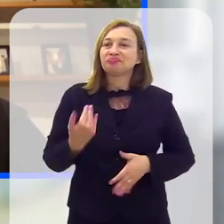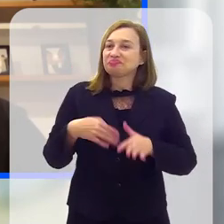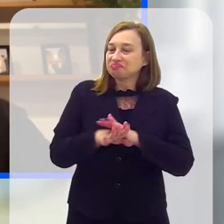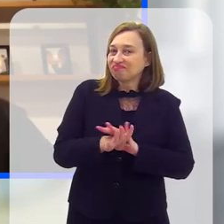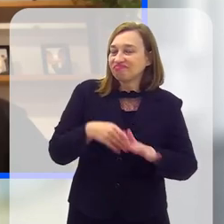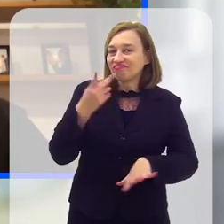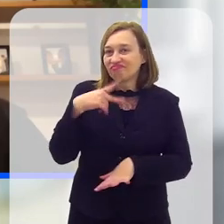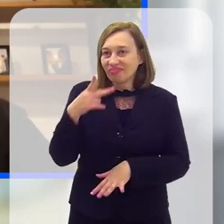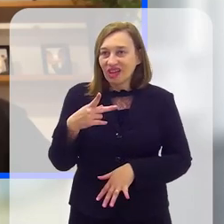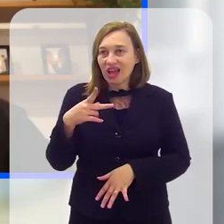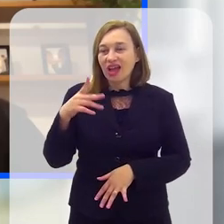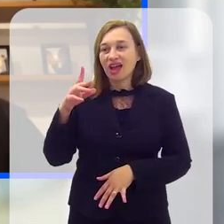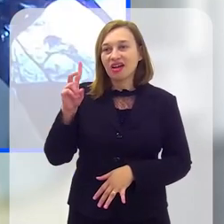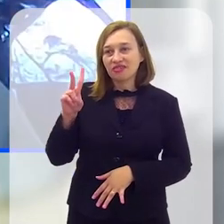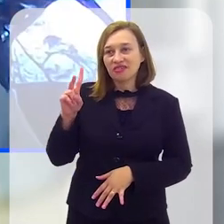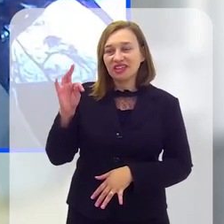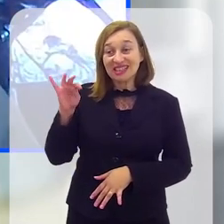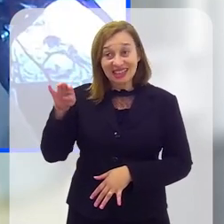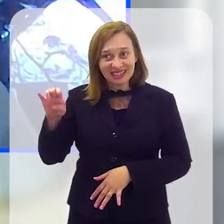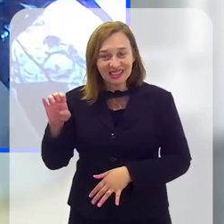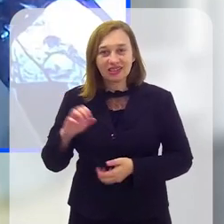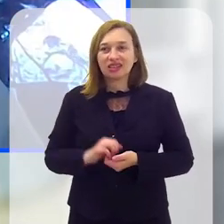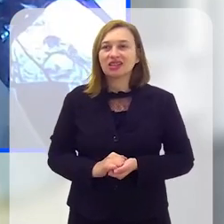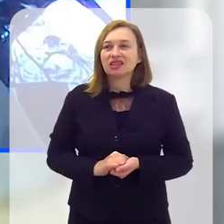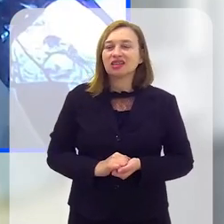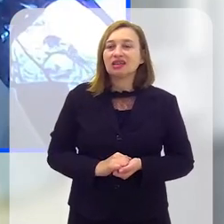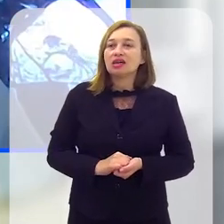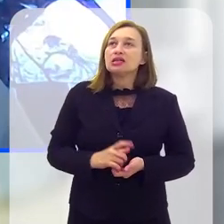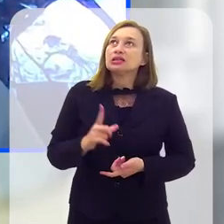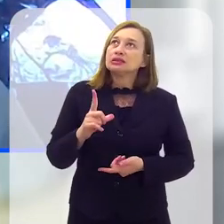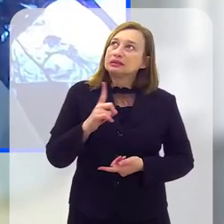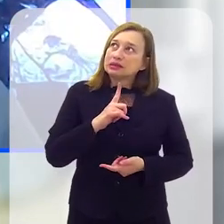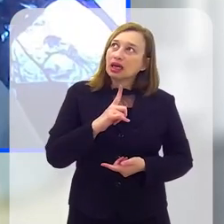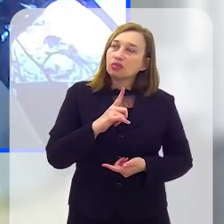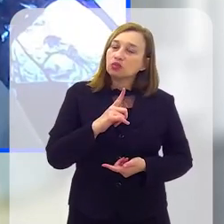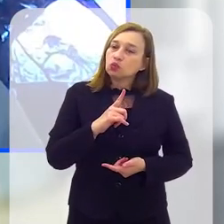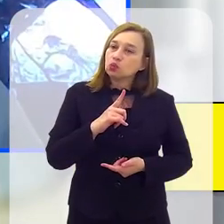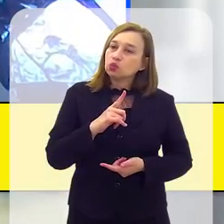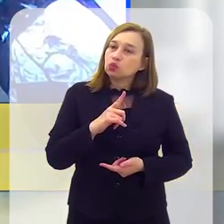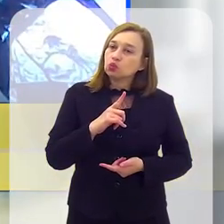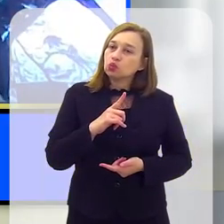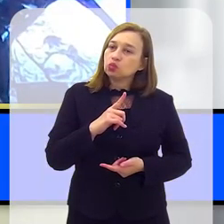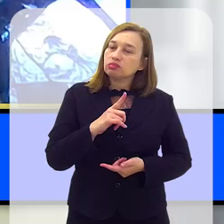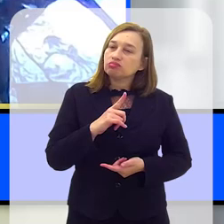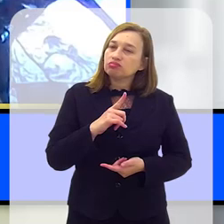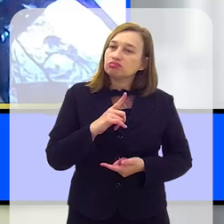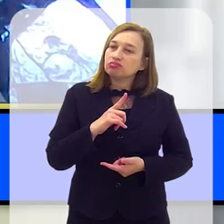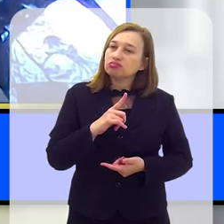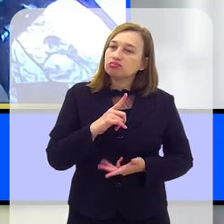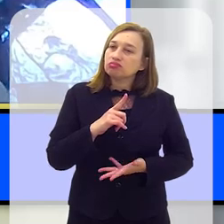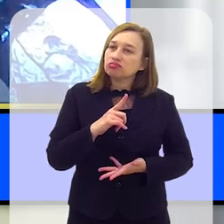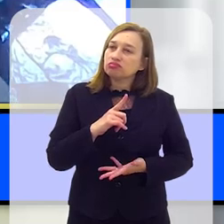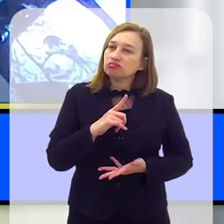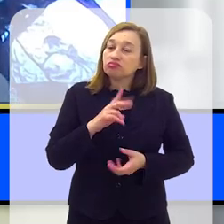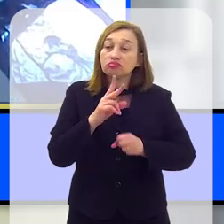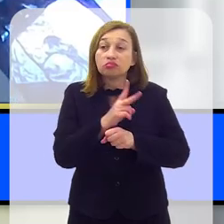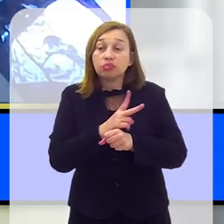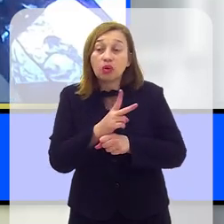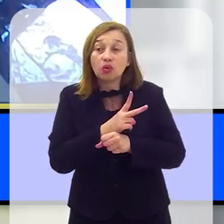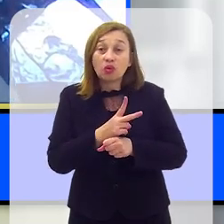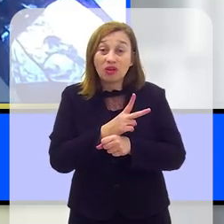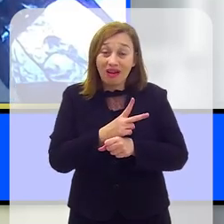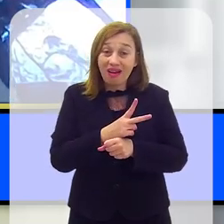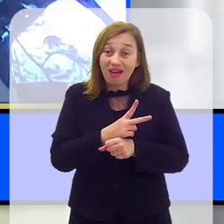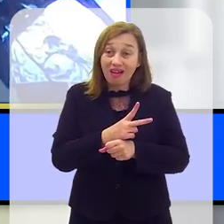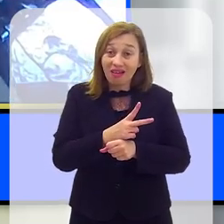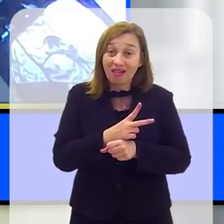que eu costumo colocar, Vicente, é que nós temos que buscar soluções